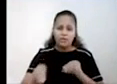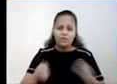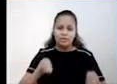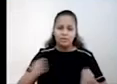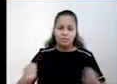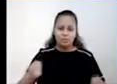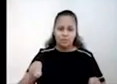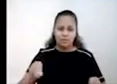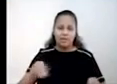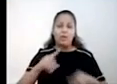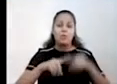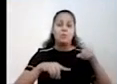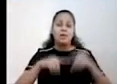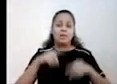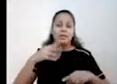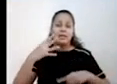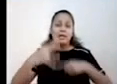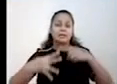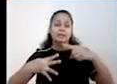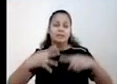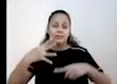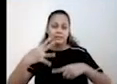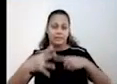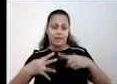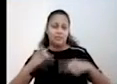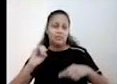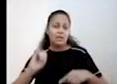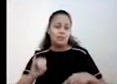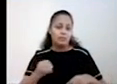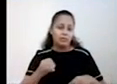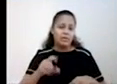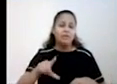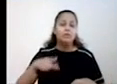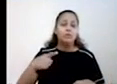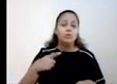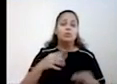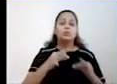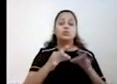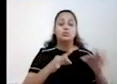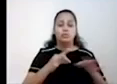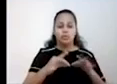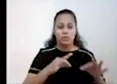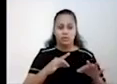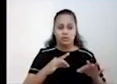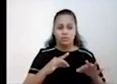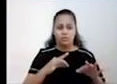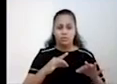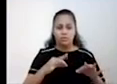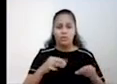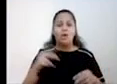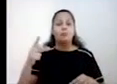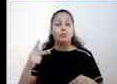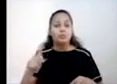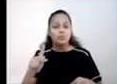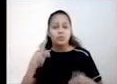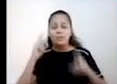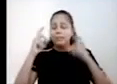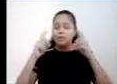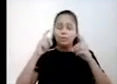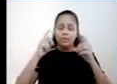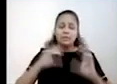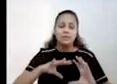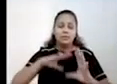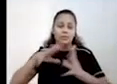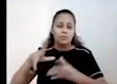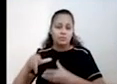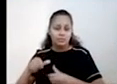foram todos reciclados e reaproveitados em outros projetos. Por suas preocupações com as pessoas e o